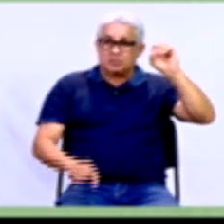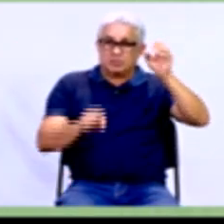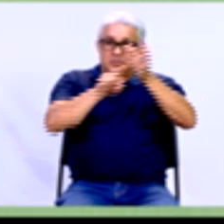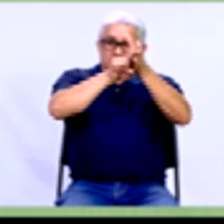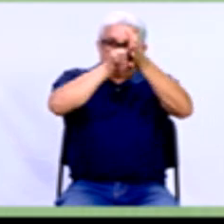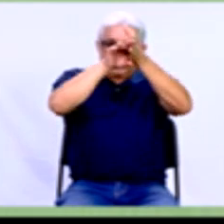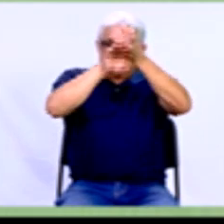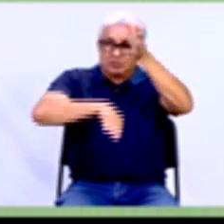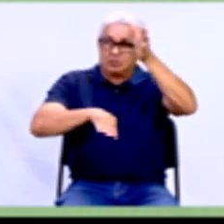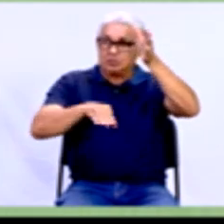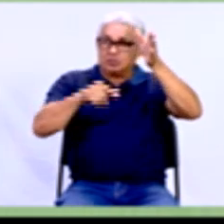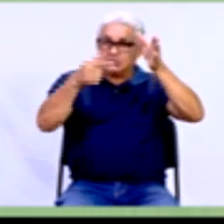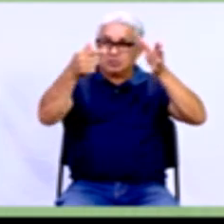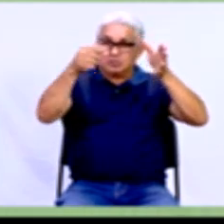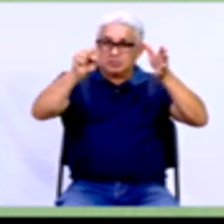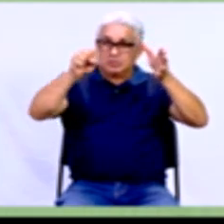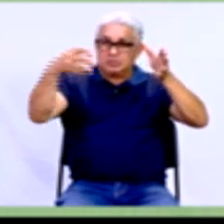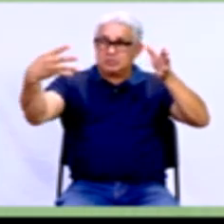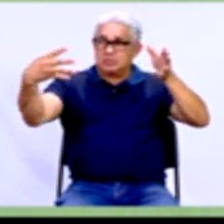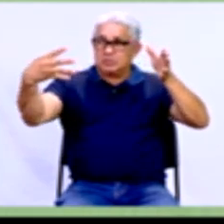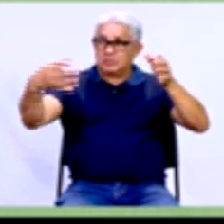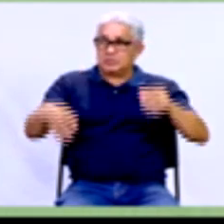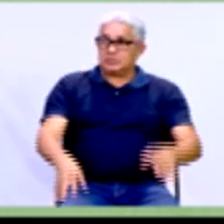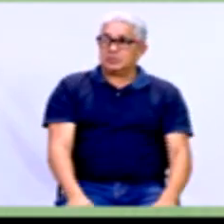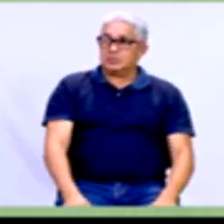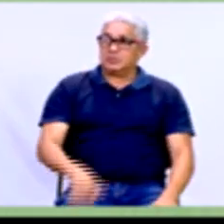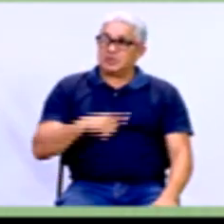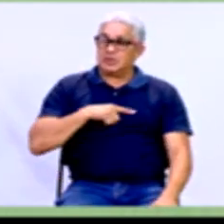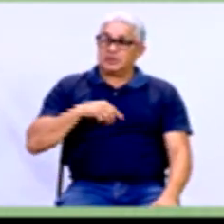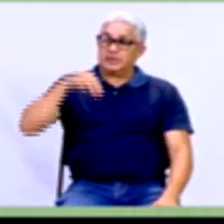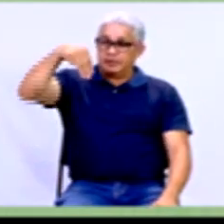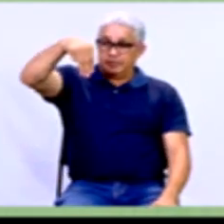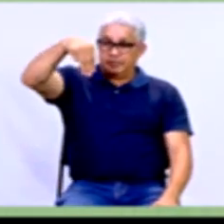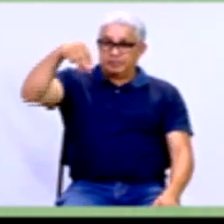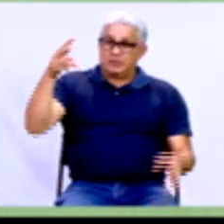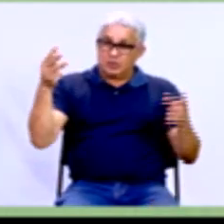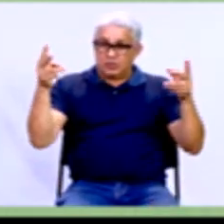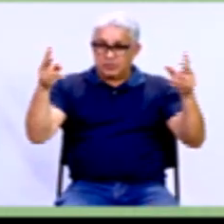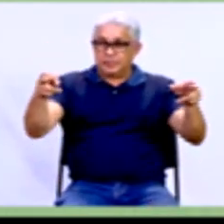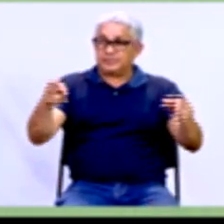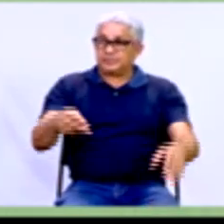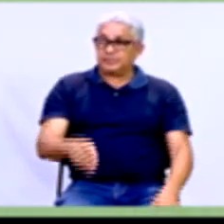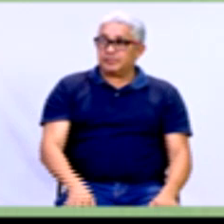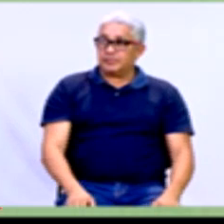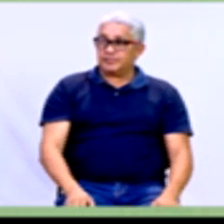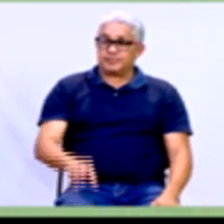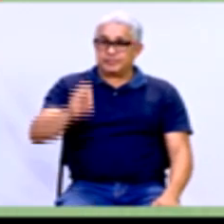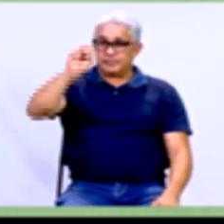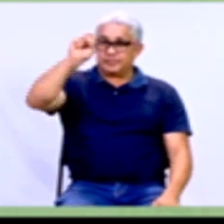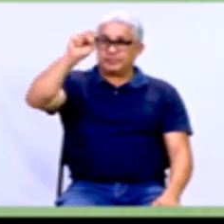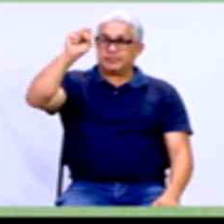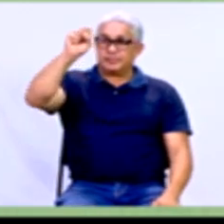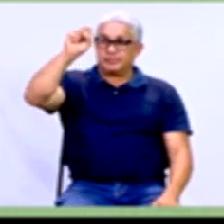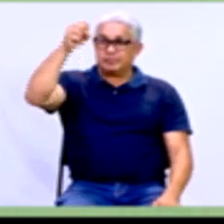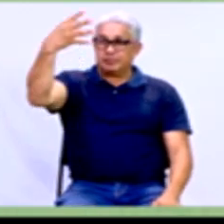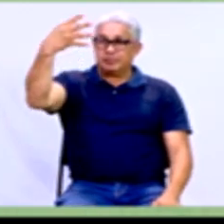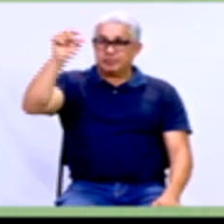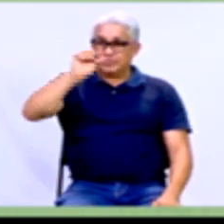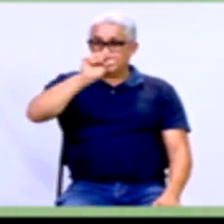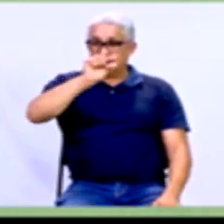Menos 784. Então, a gente vai ter aqui M é igual a 84 divididos